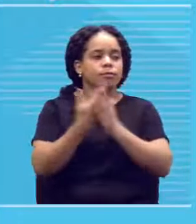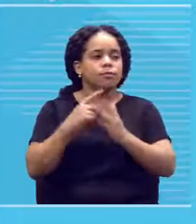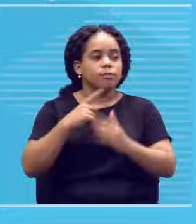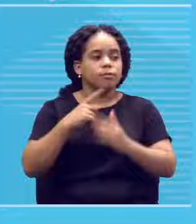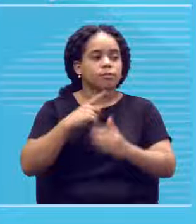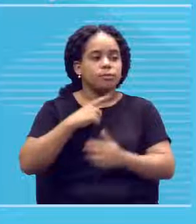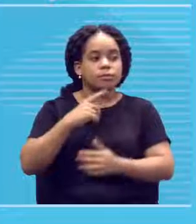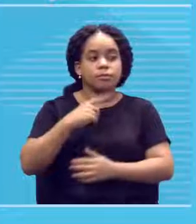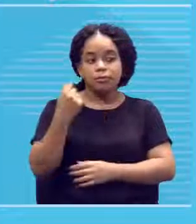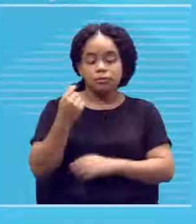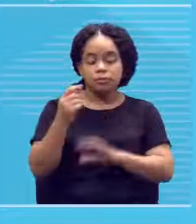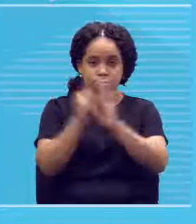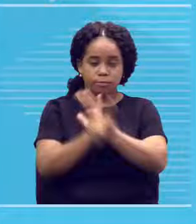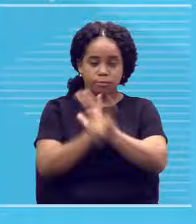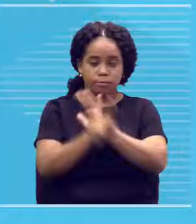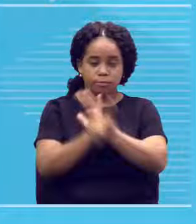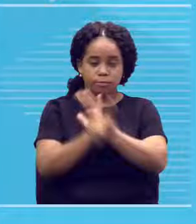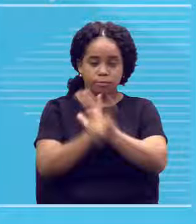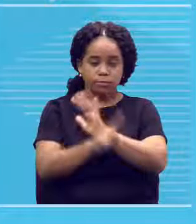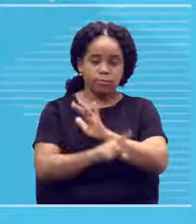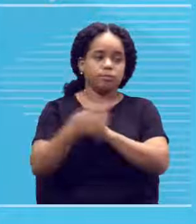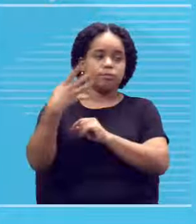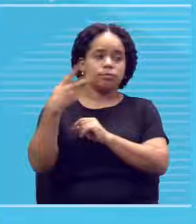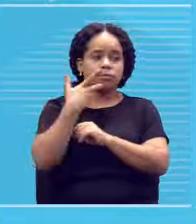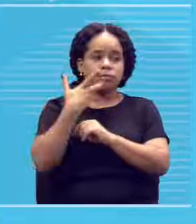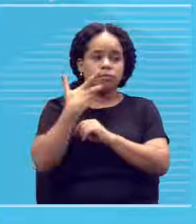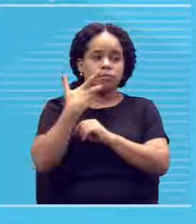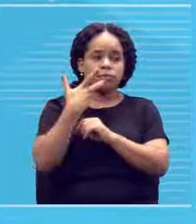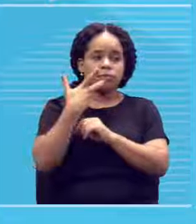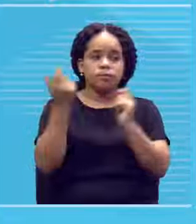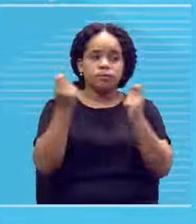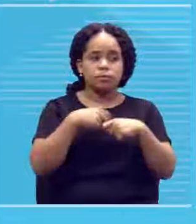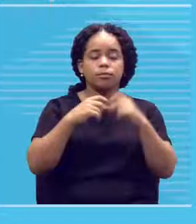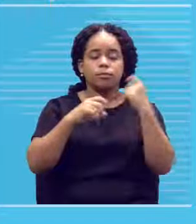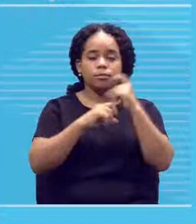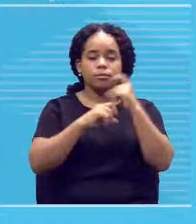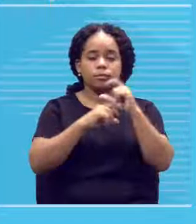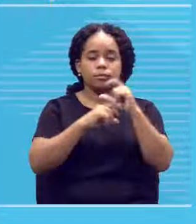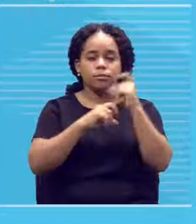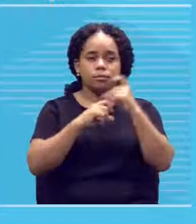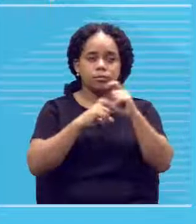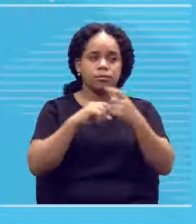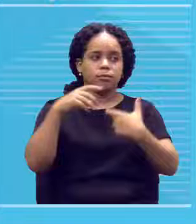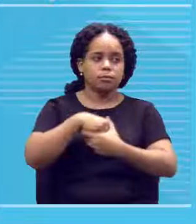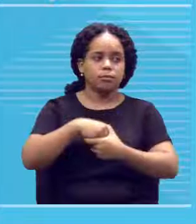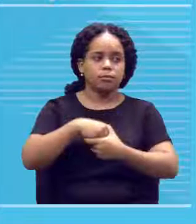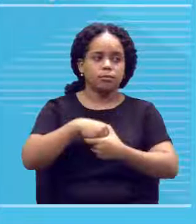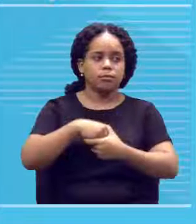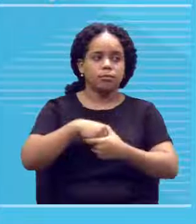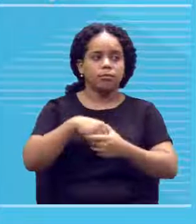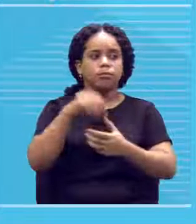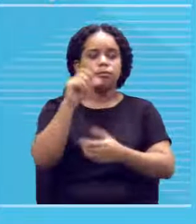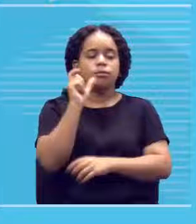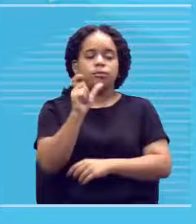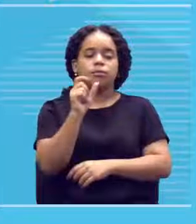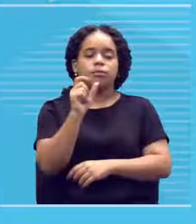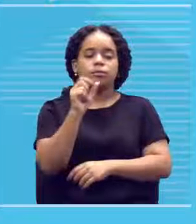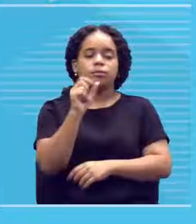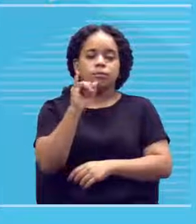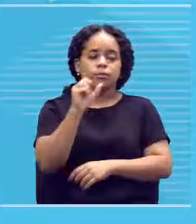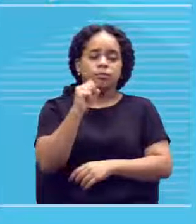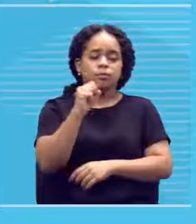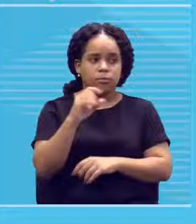quadrinho a palavra é isso ajuda a estabelecer no texto um processo de